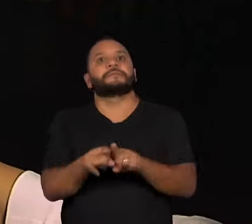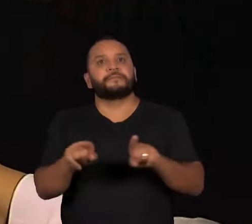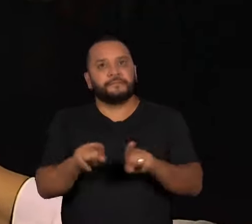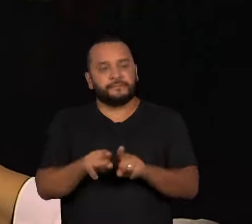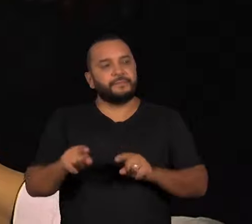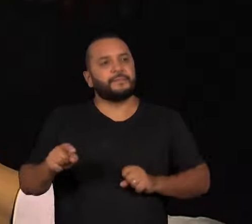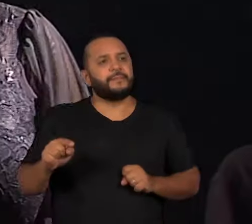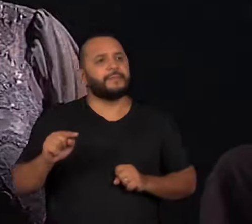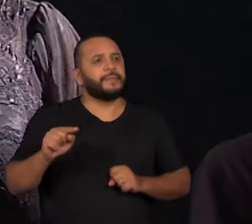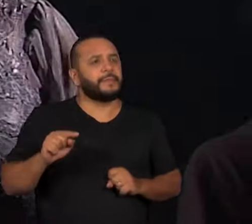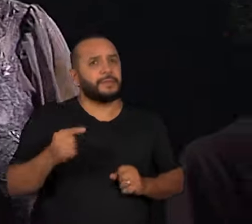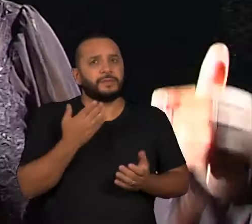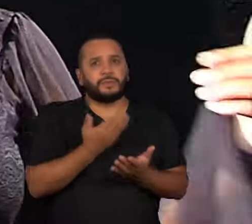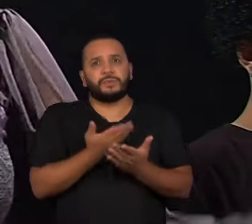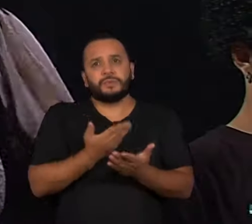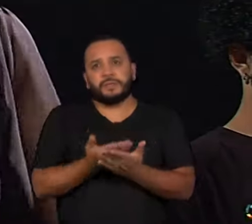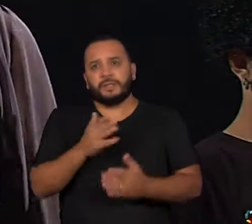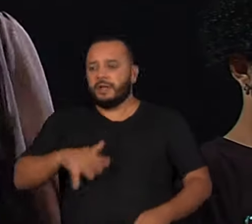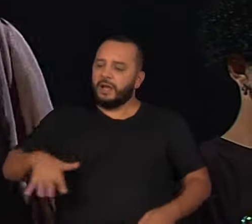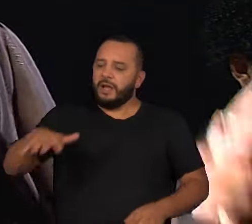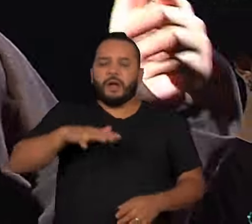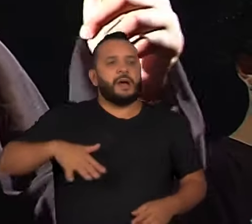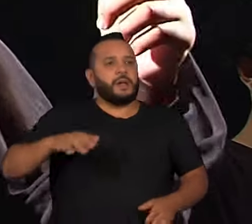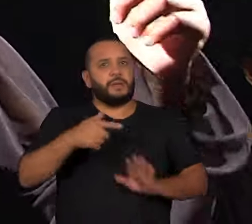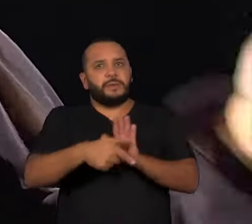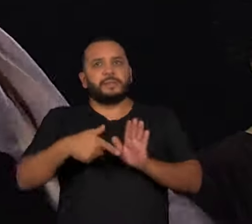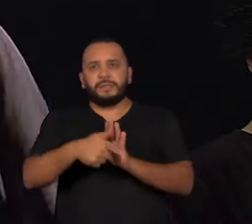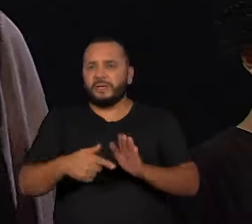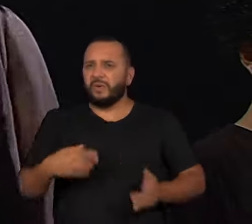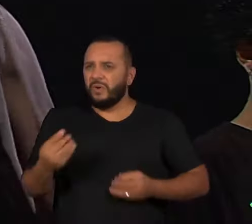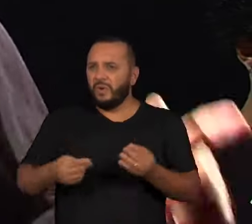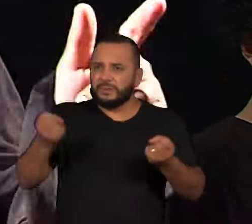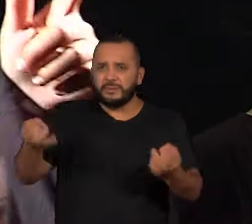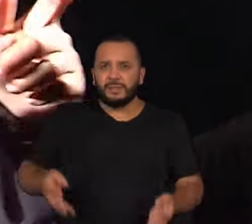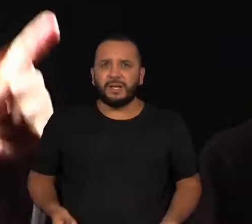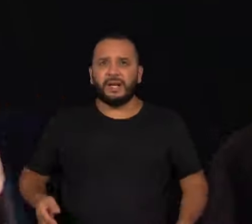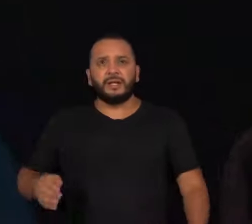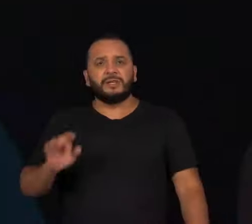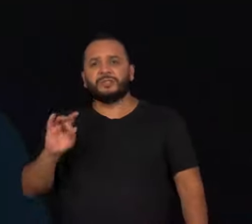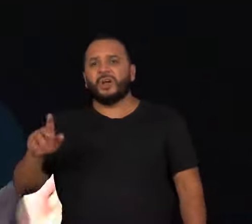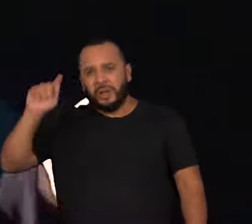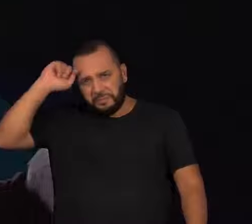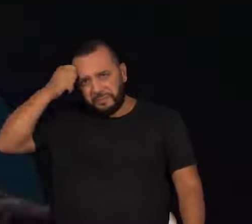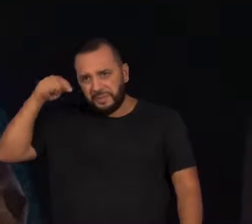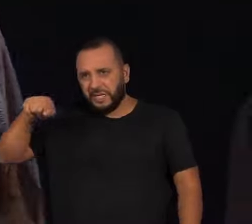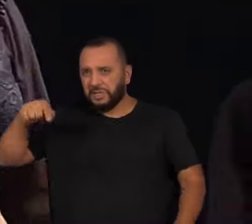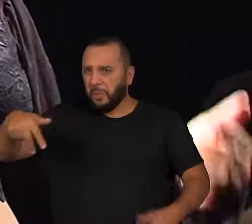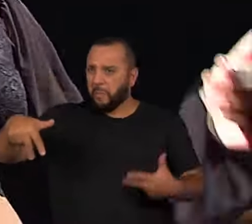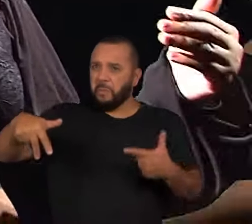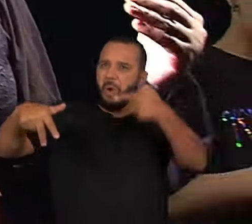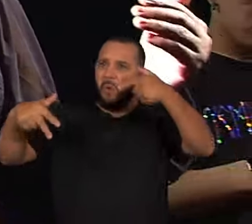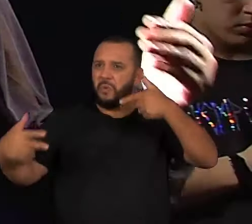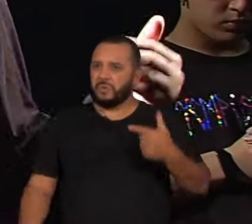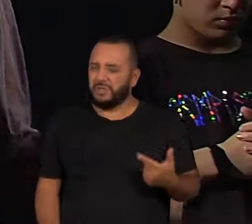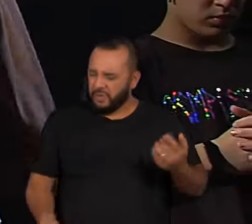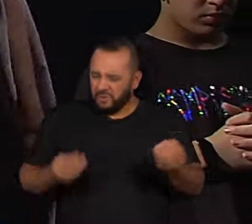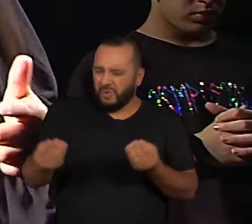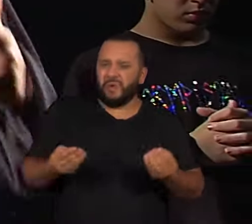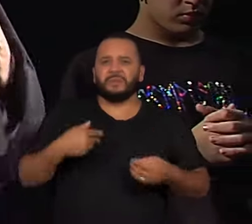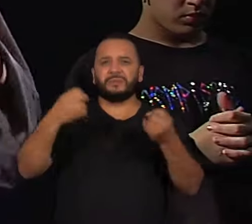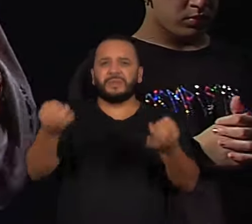tempo, estudando o território de Guaianazes. Como podemos dizer que só porque ele era preto, levou um tiro? Como podemos dizer